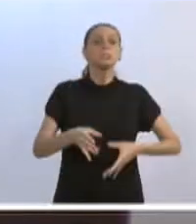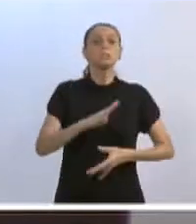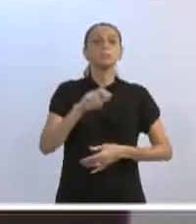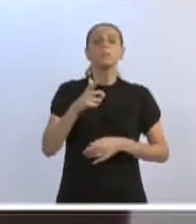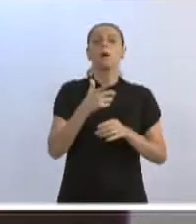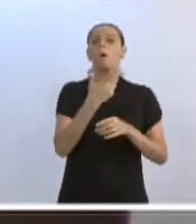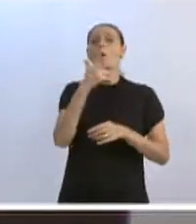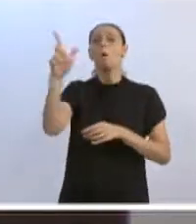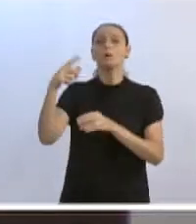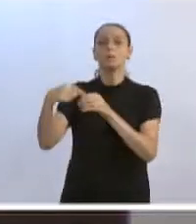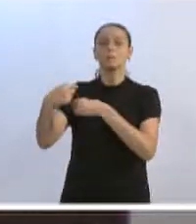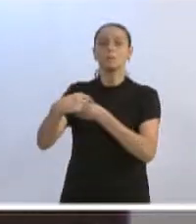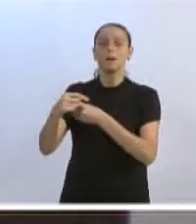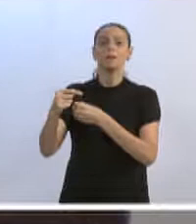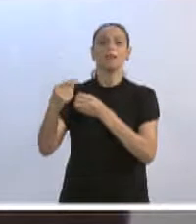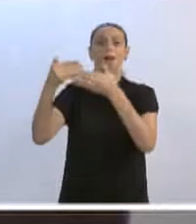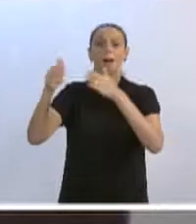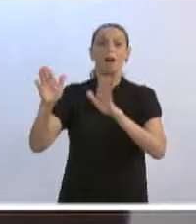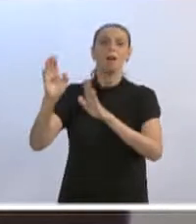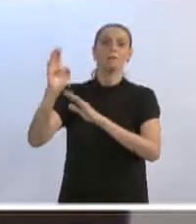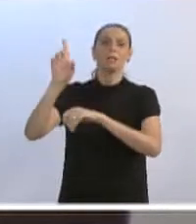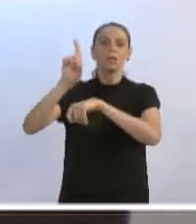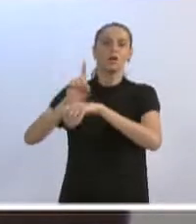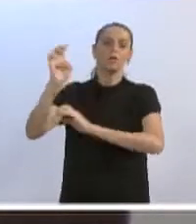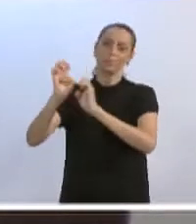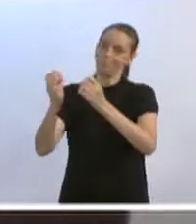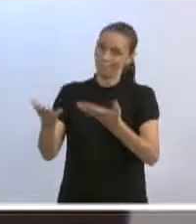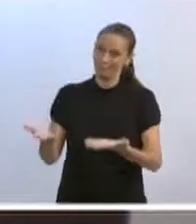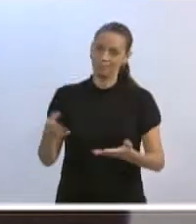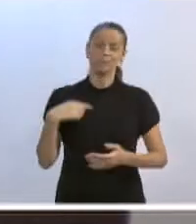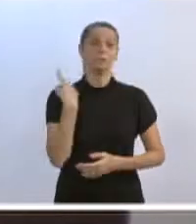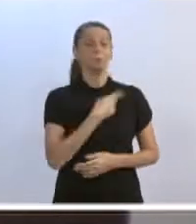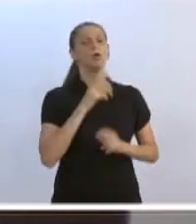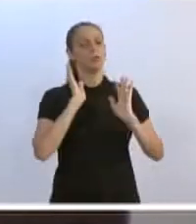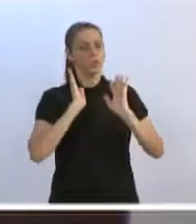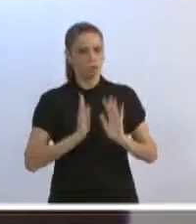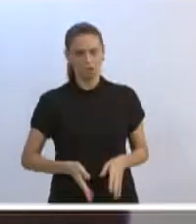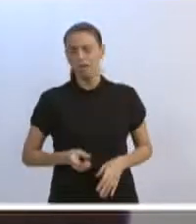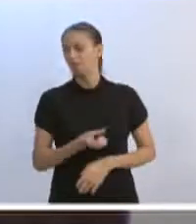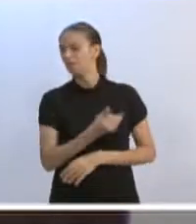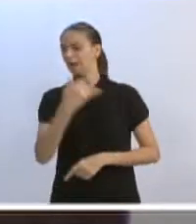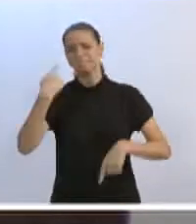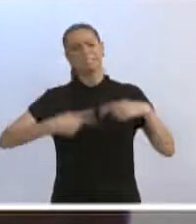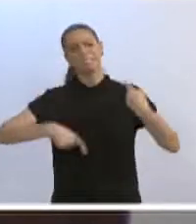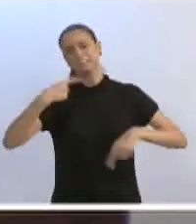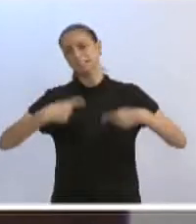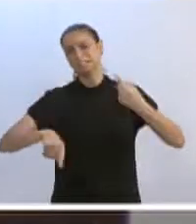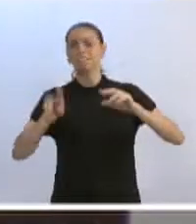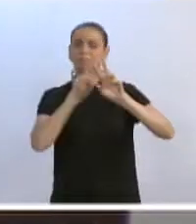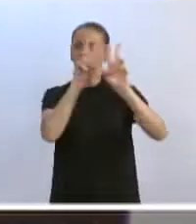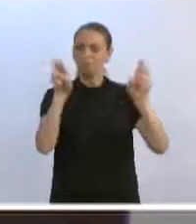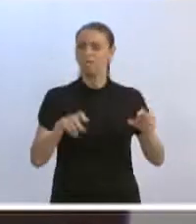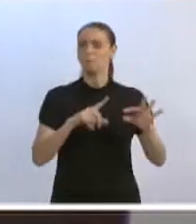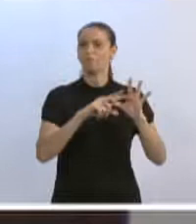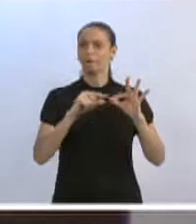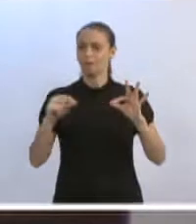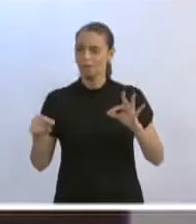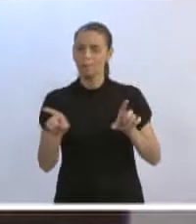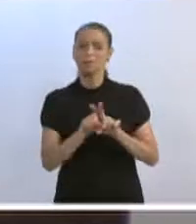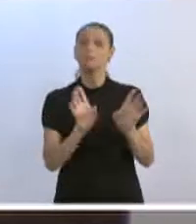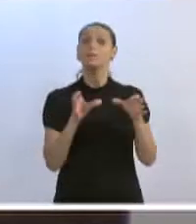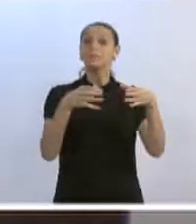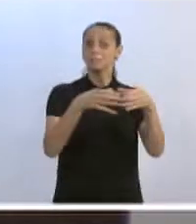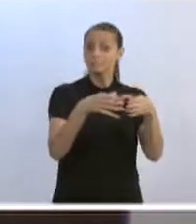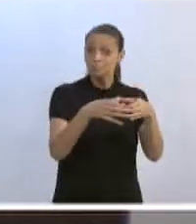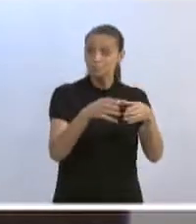avançar na questão da faema da vigilância sanitária e nós aqui discutimos várias vezes vereador civil inclusive na nossa comissão a do da micro e